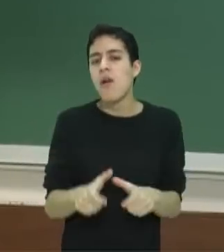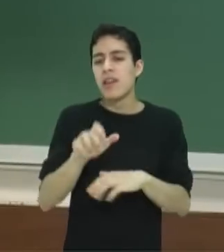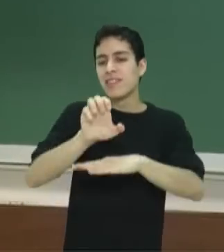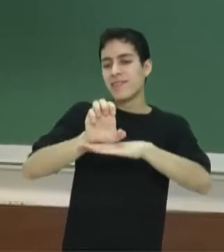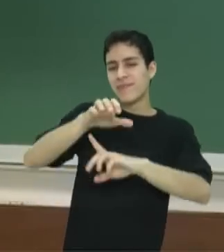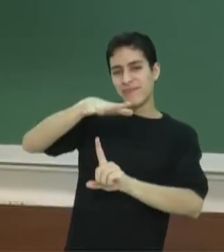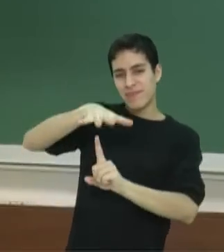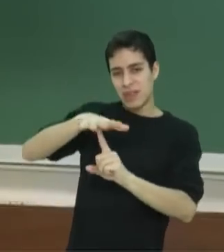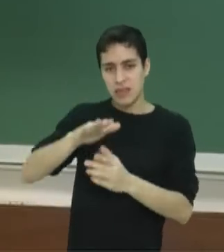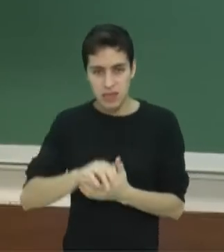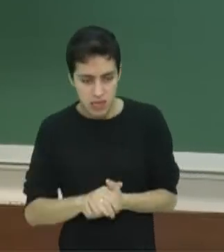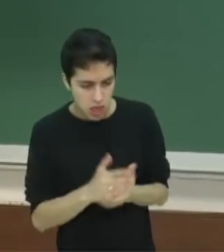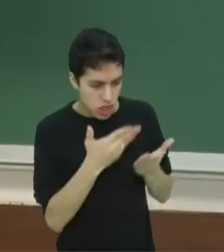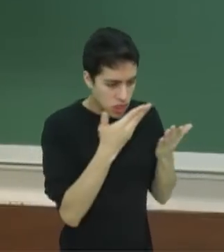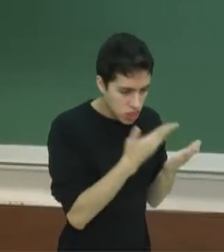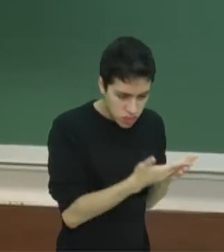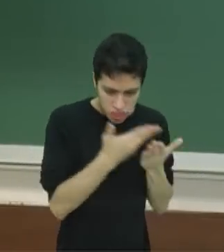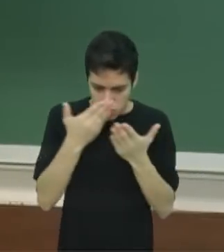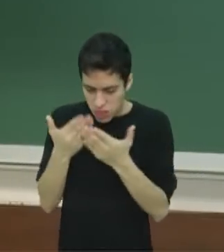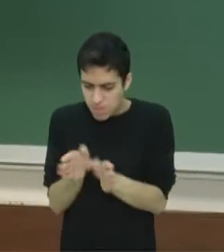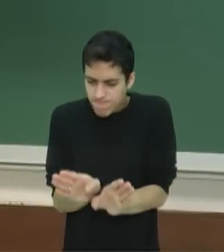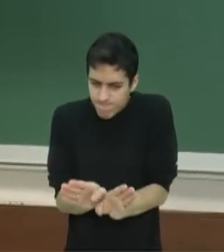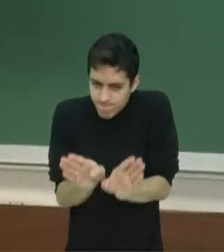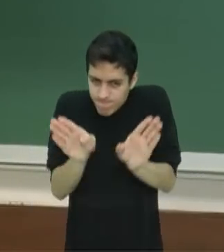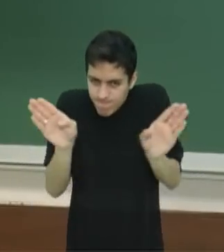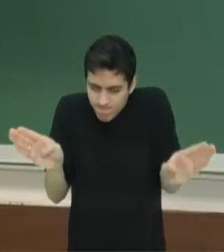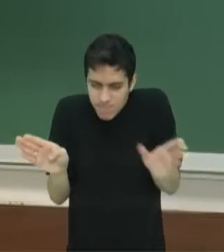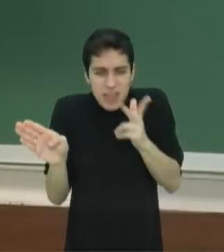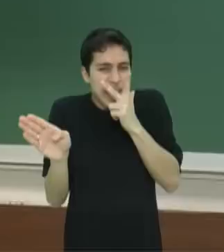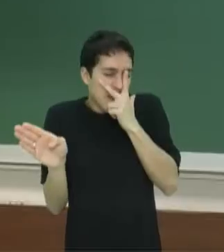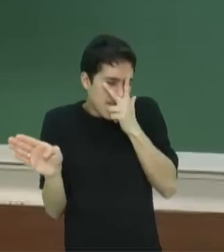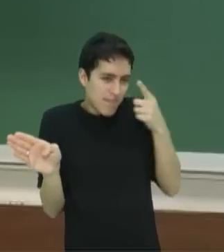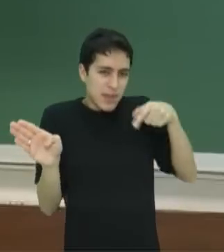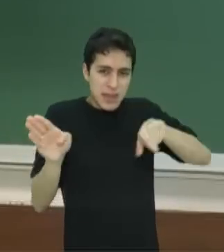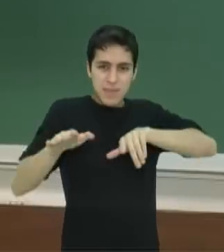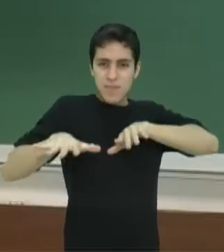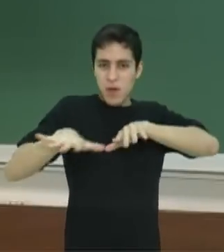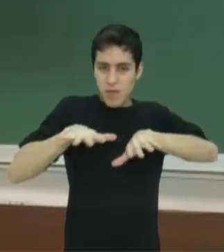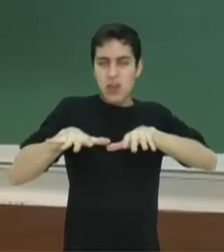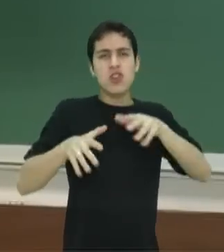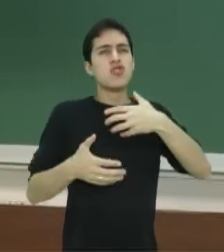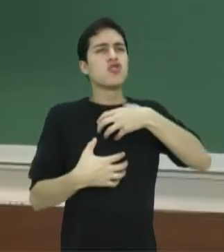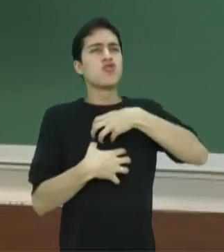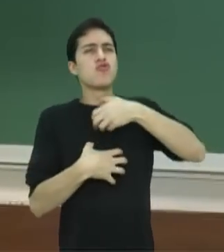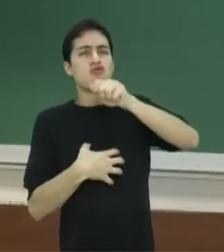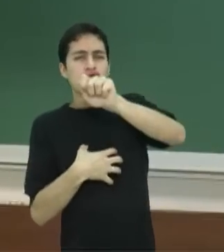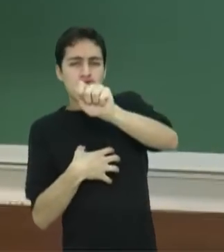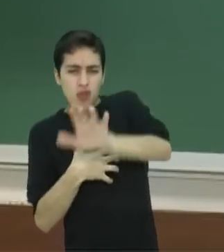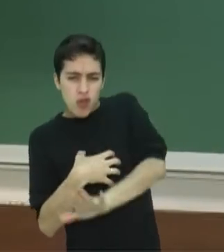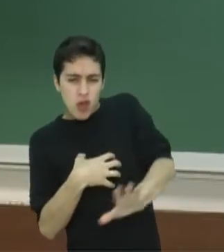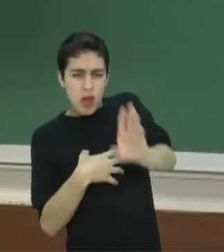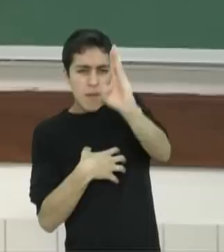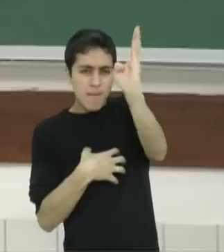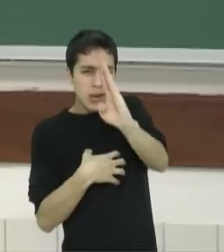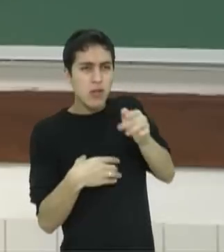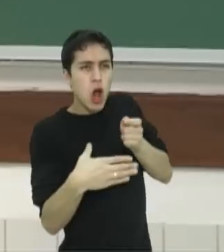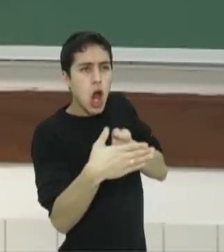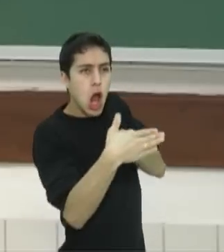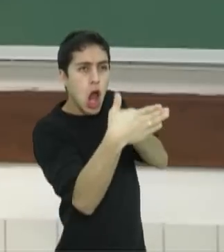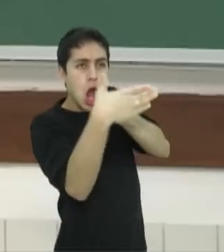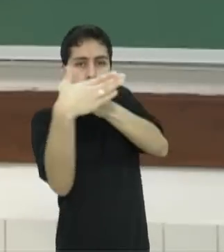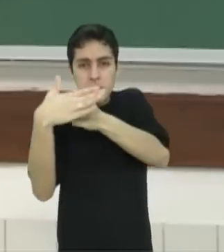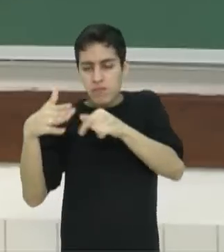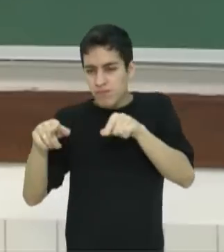Então, nós estudamos as duas faces desse movimento, a nível geral, a nível Brasil, e também a